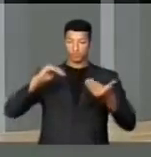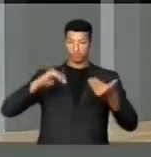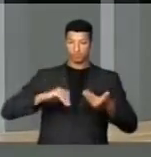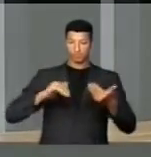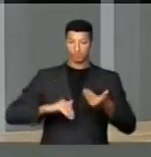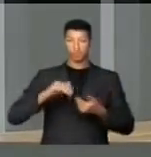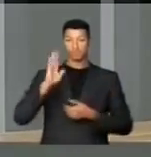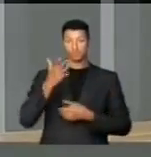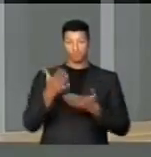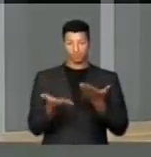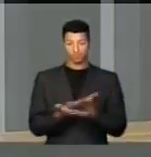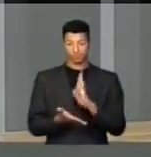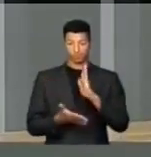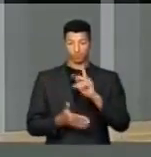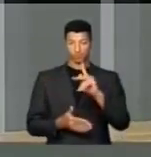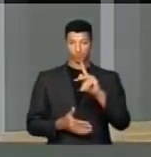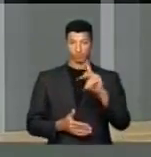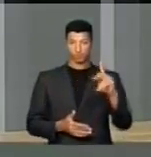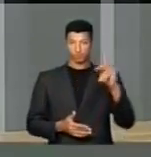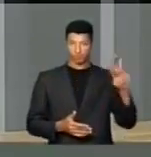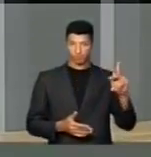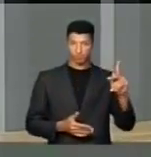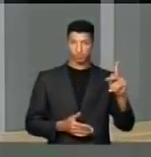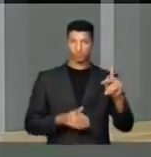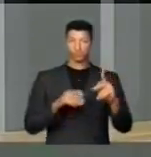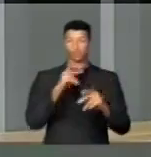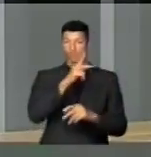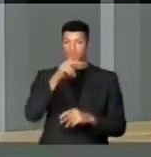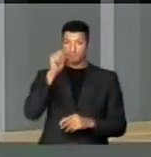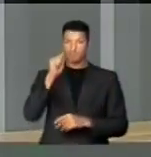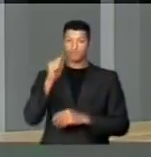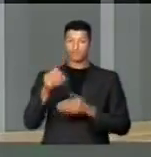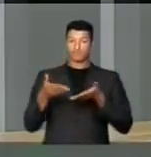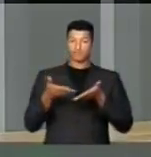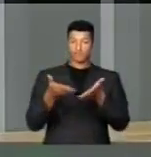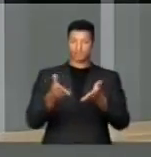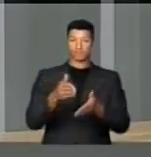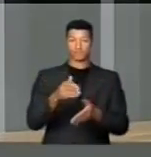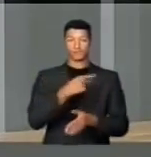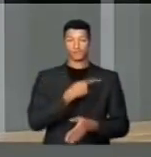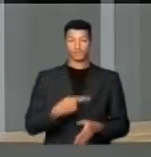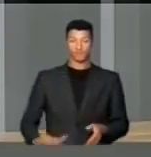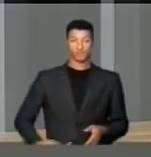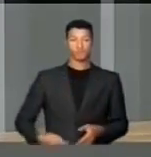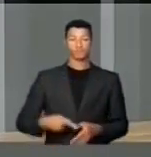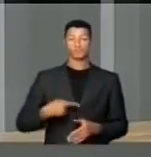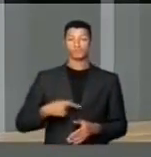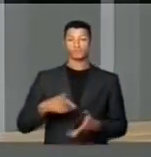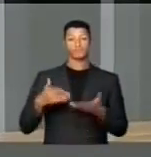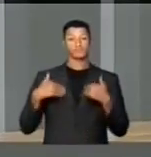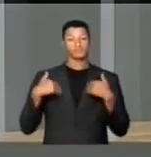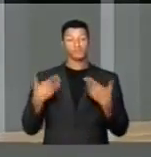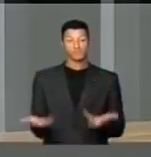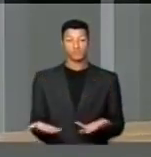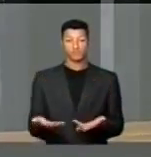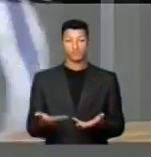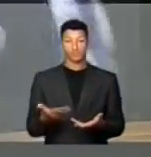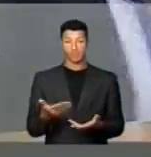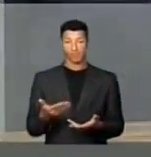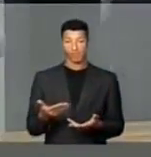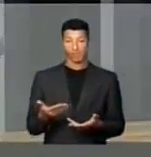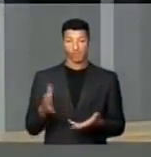Nacional haver aprovado o plano plurianual encaminhado pela Presidente da República, eis que, de